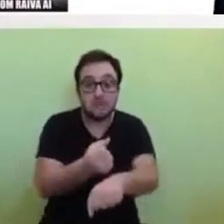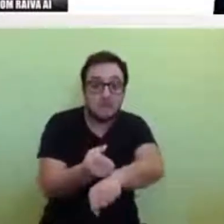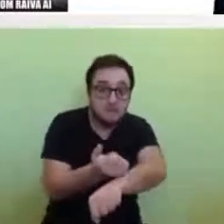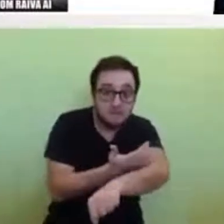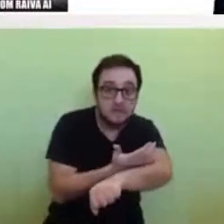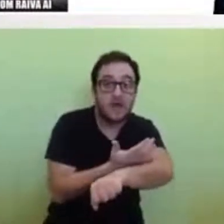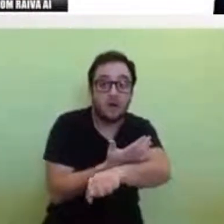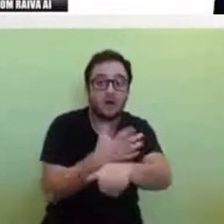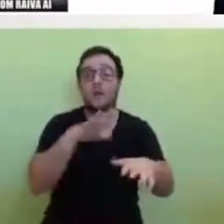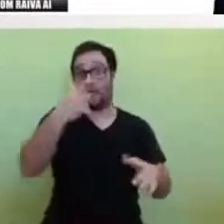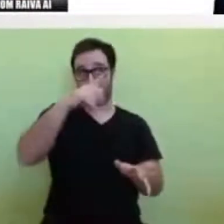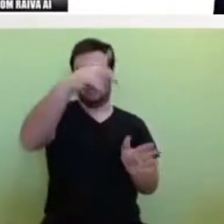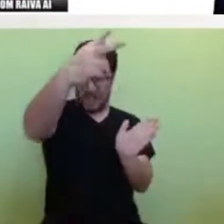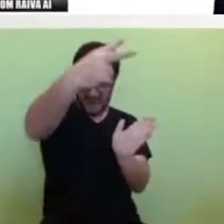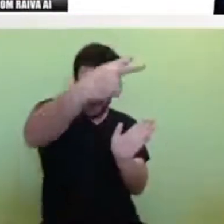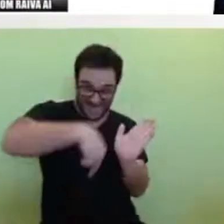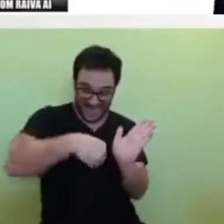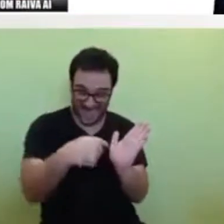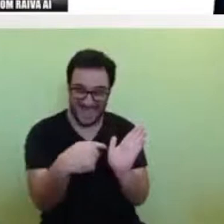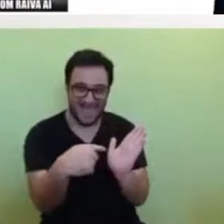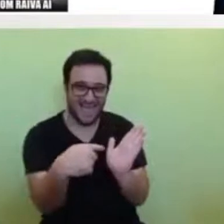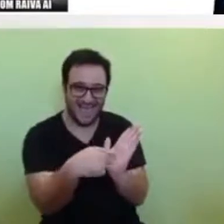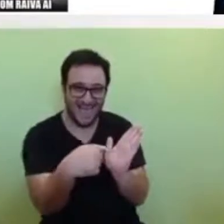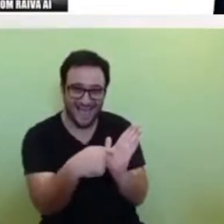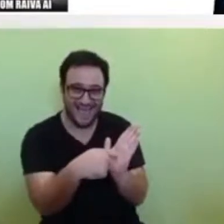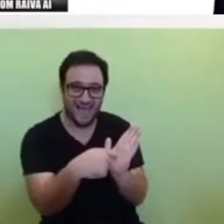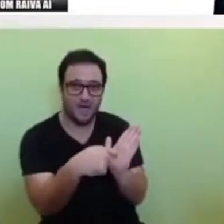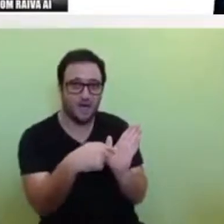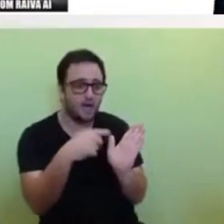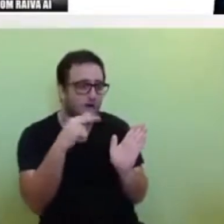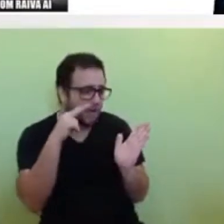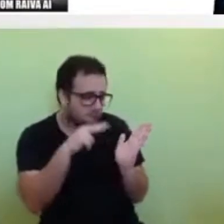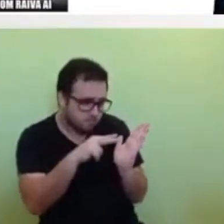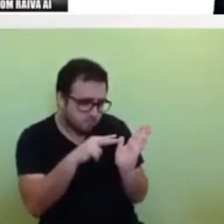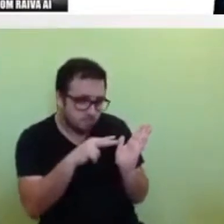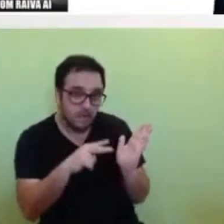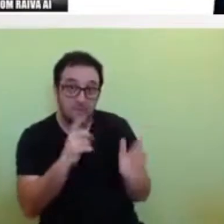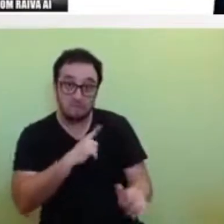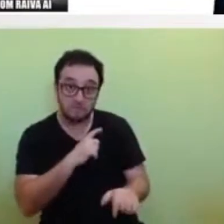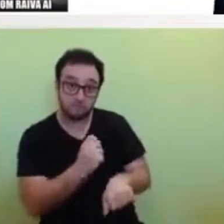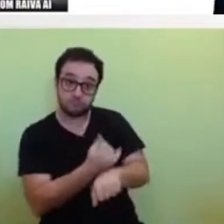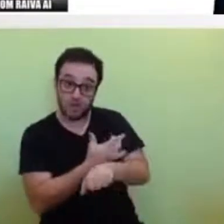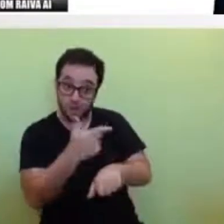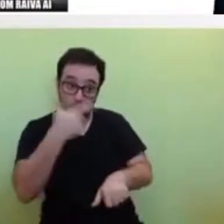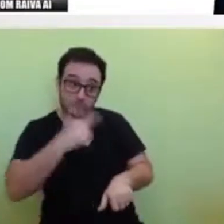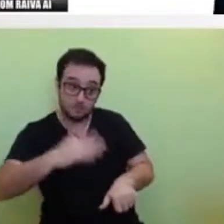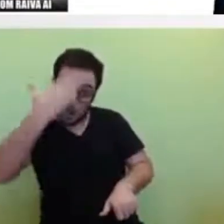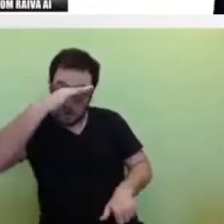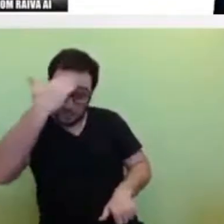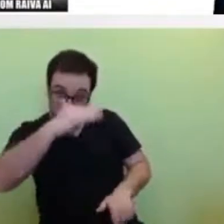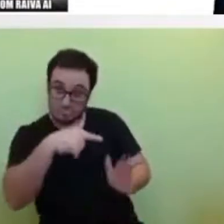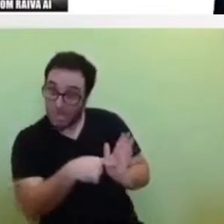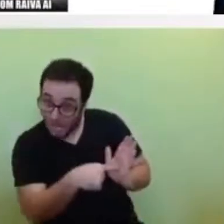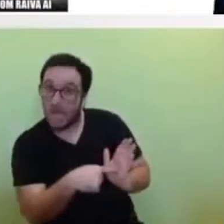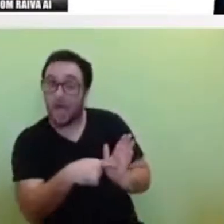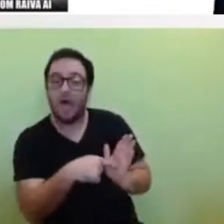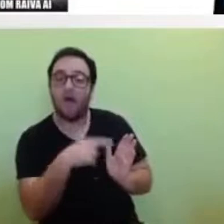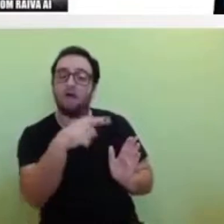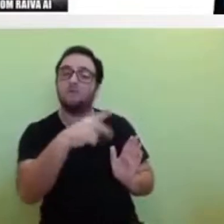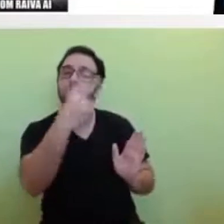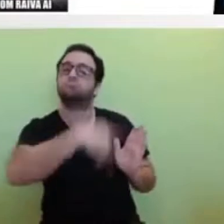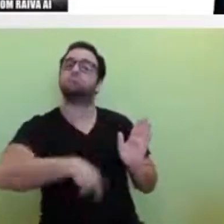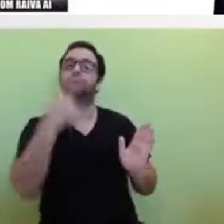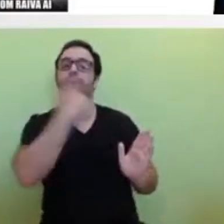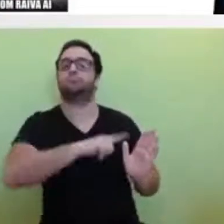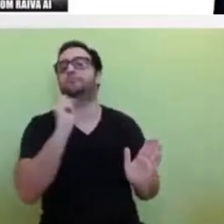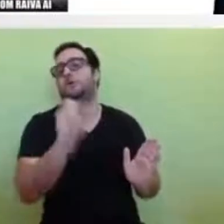colocar o tom, a emoção que ele considerar adequada, né? De fato, a escrita, ela precisa ser um